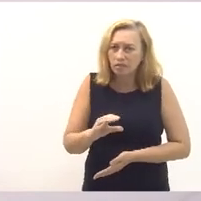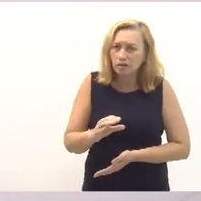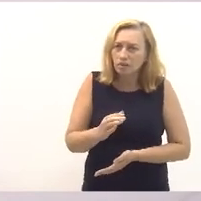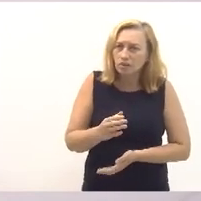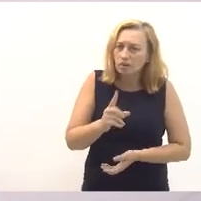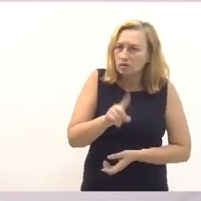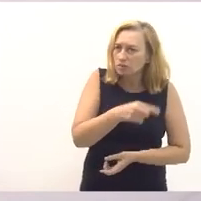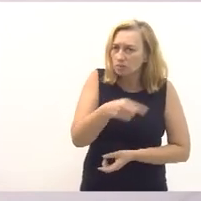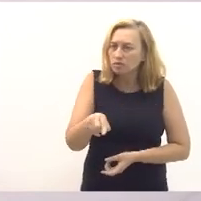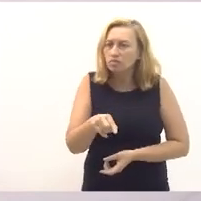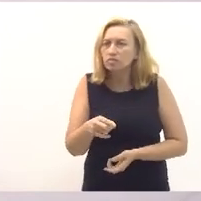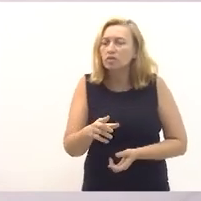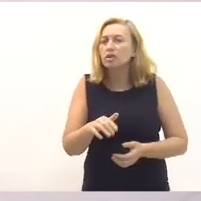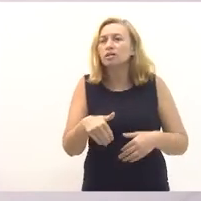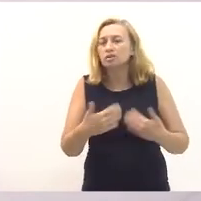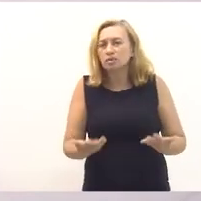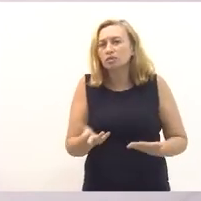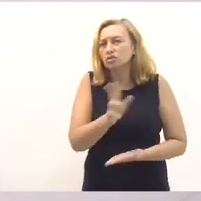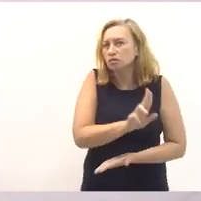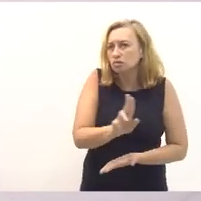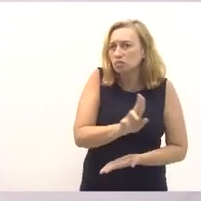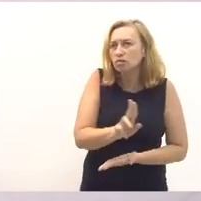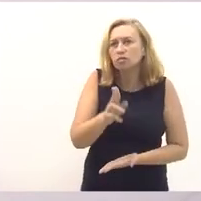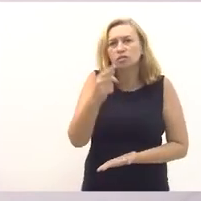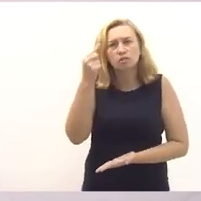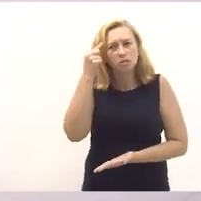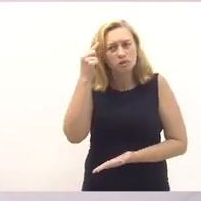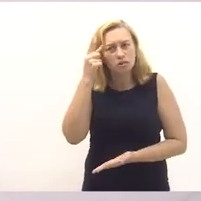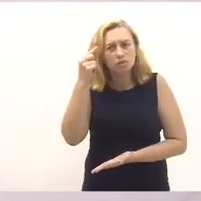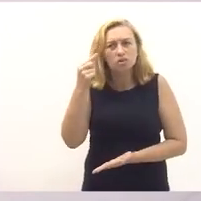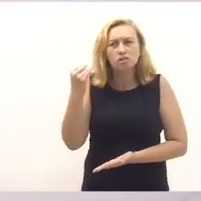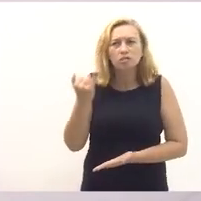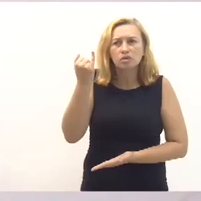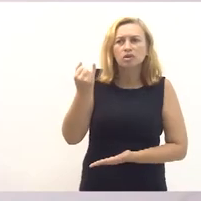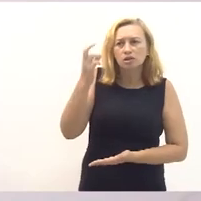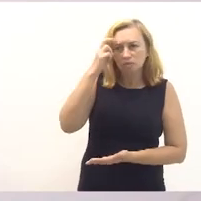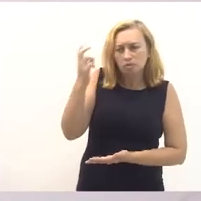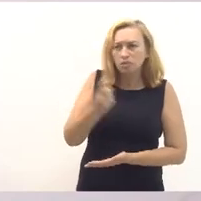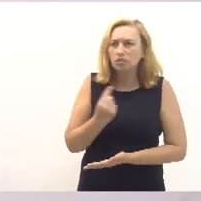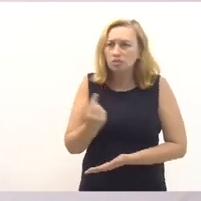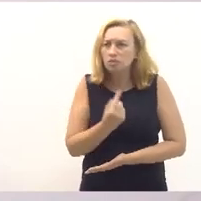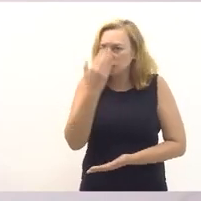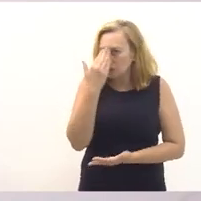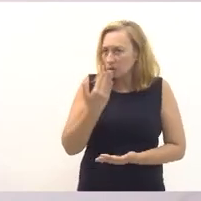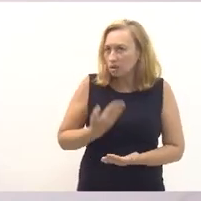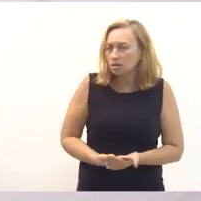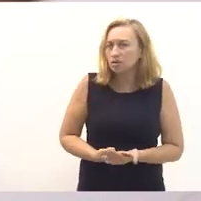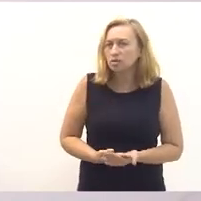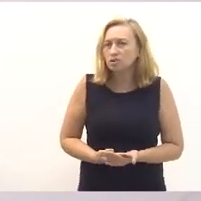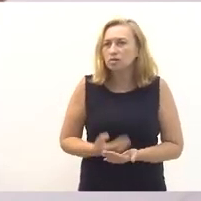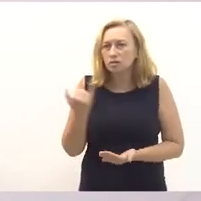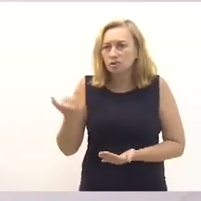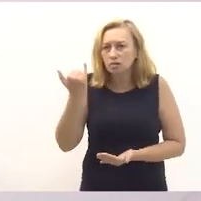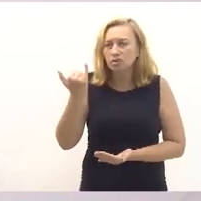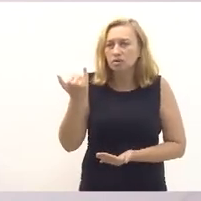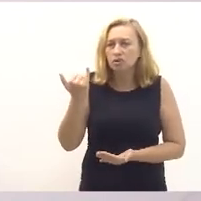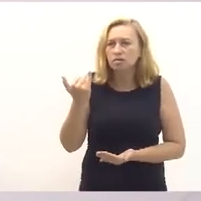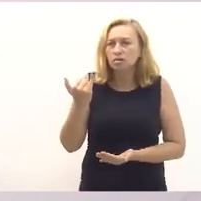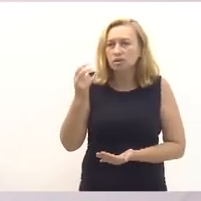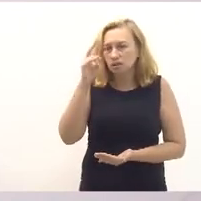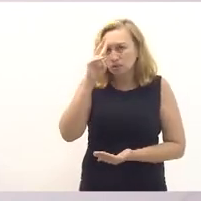então esses nomes também é esses personagens da nossa cultura eu acredito que seja muito importante